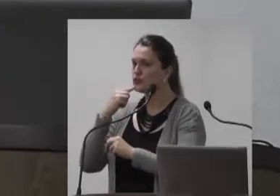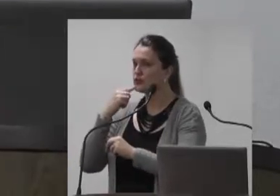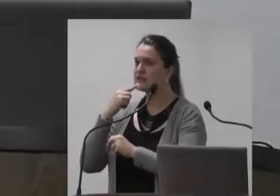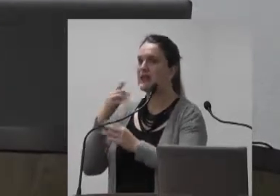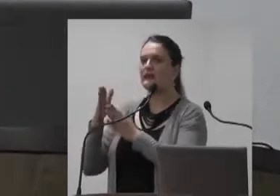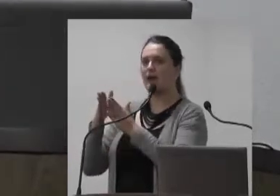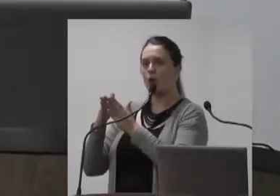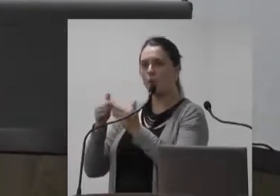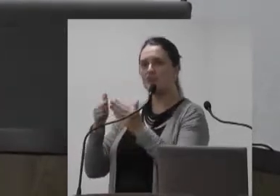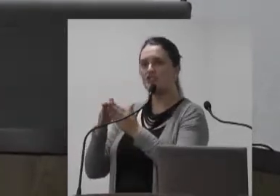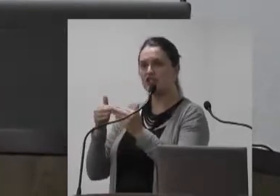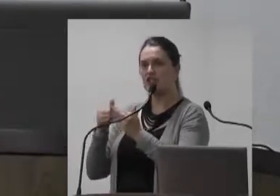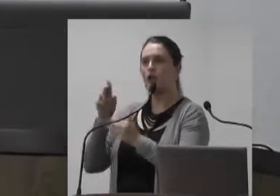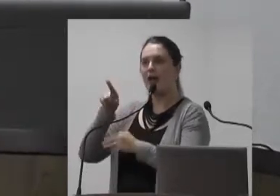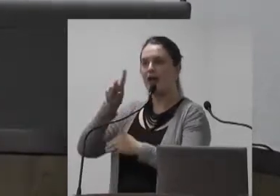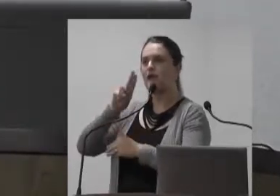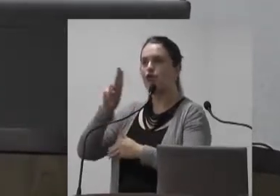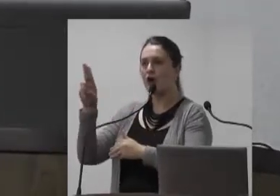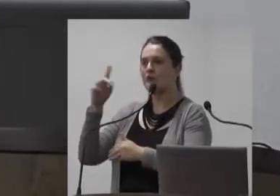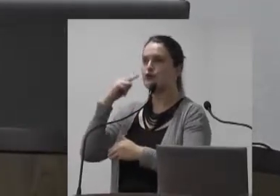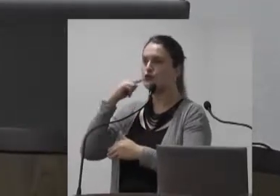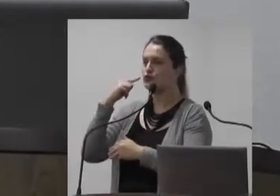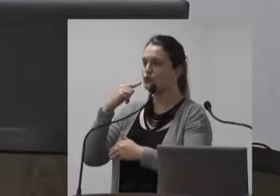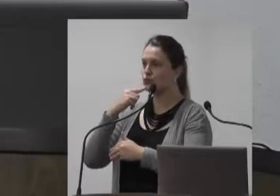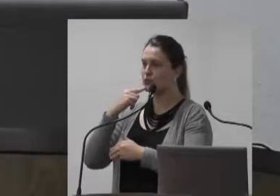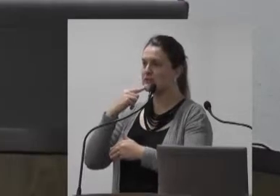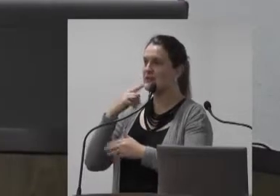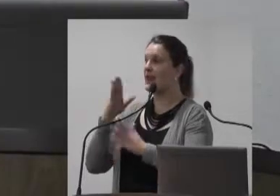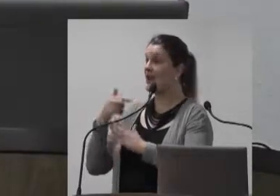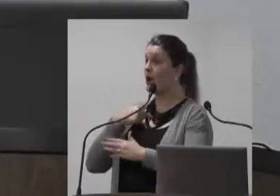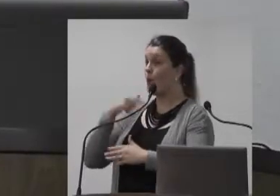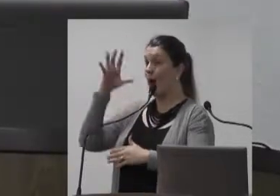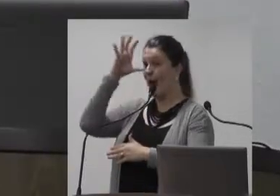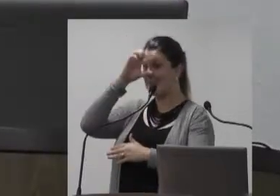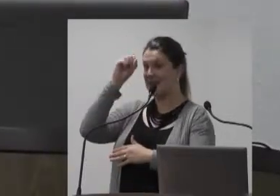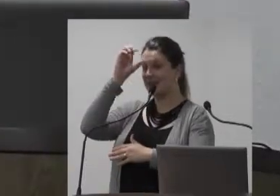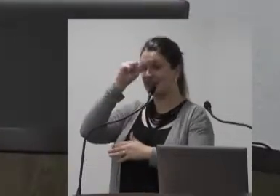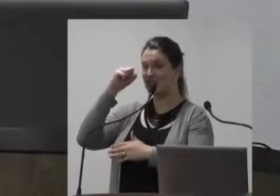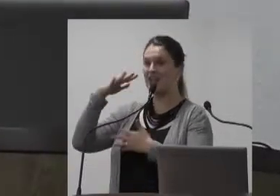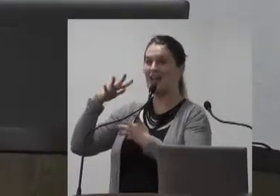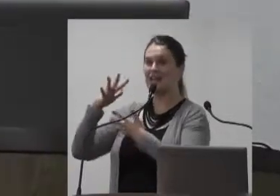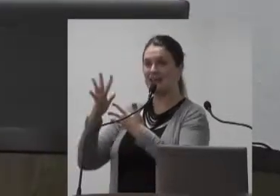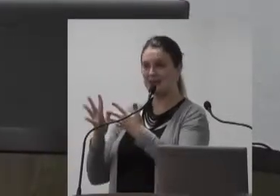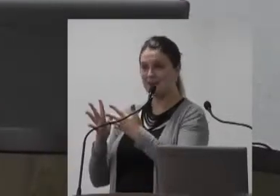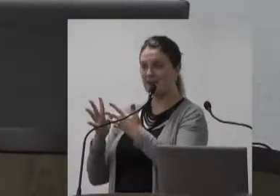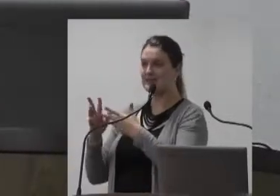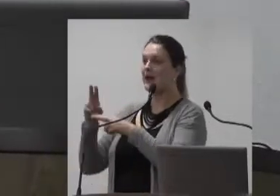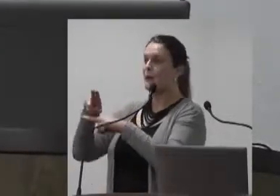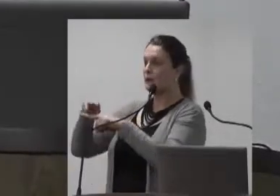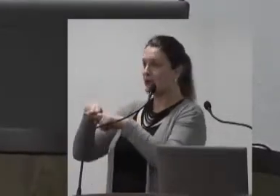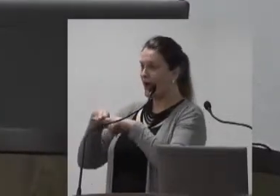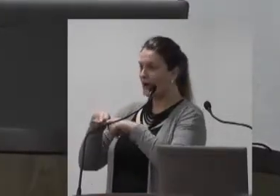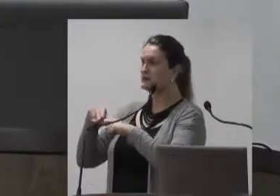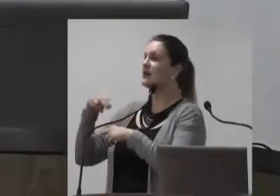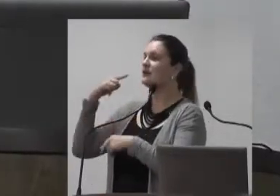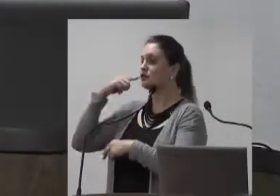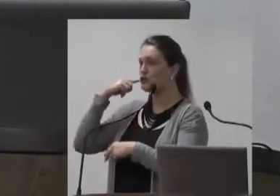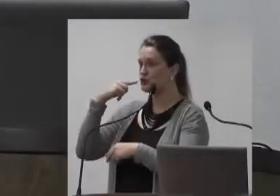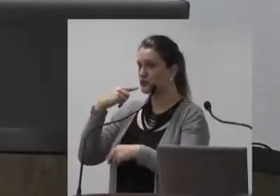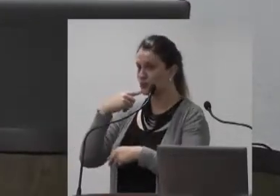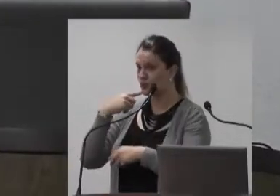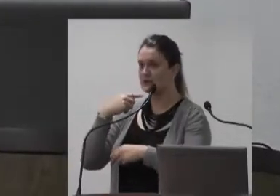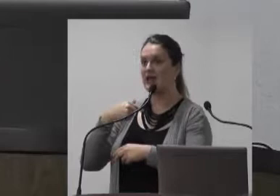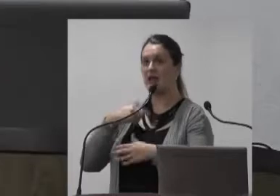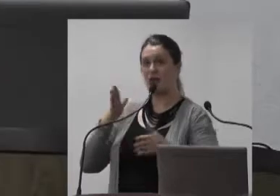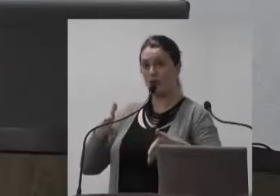os surdos, né? O pedido é em nome dos surdos, né? Eu aprendi a Libras por causa